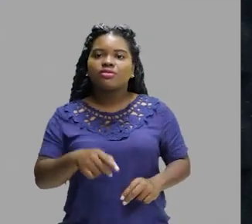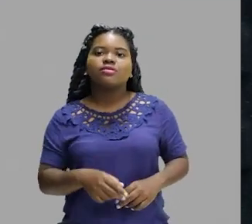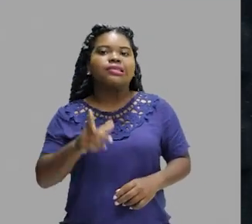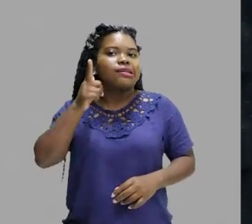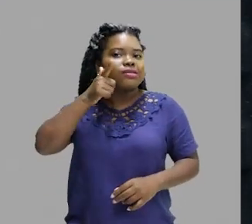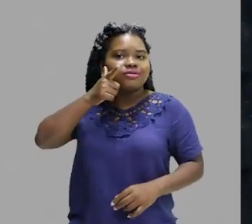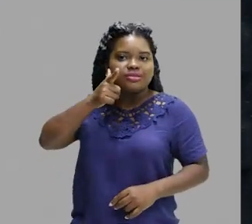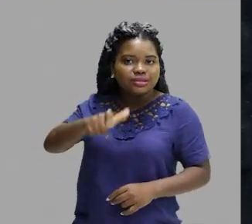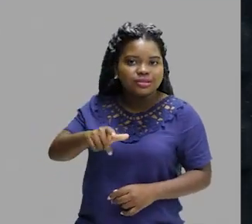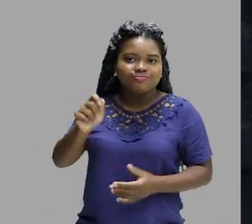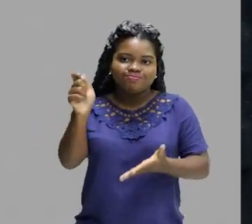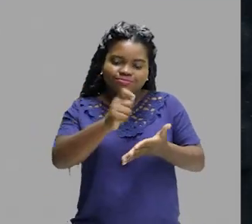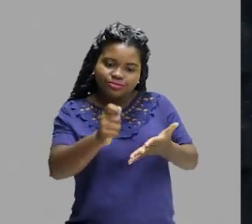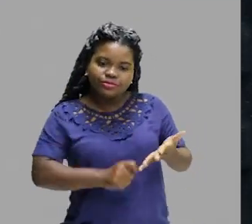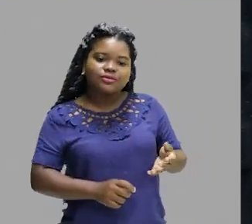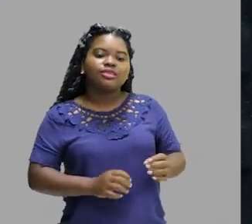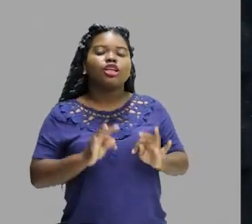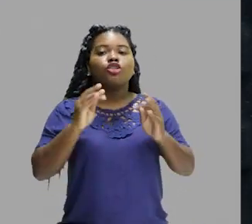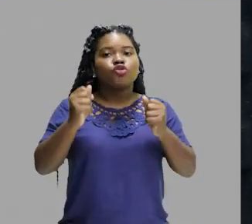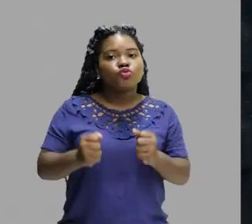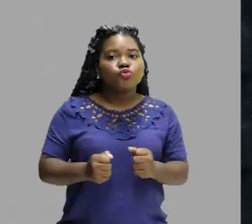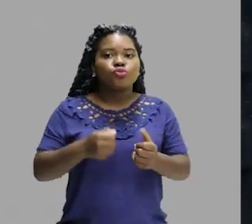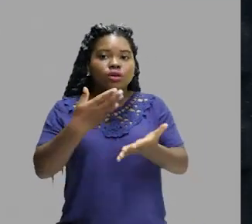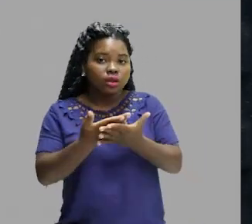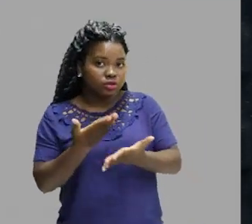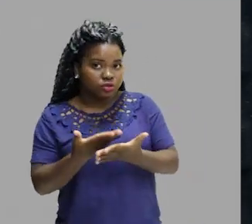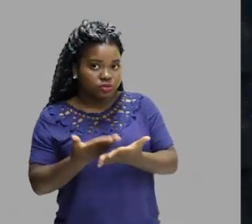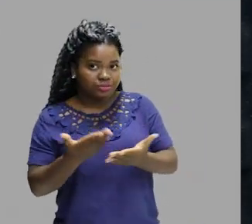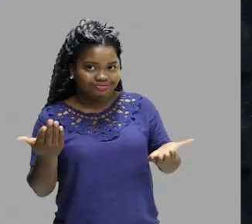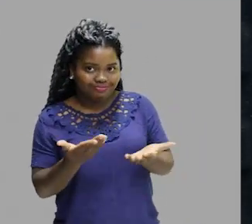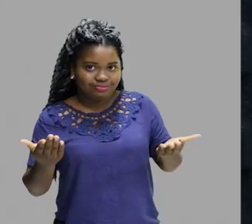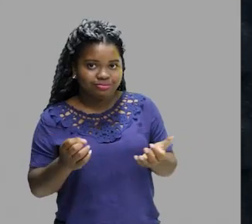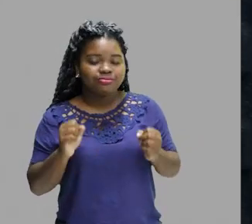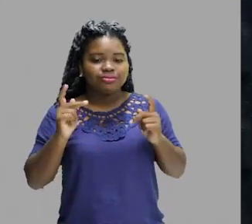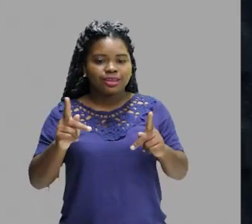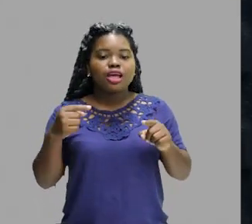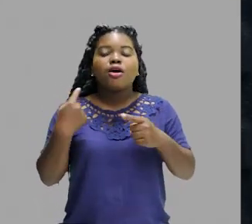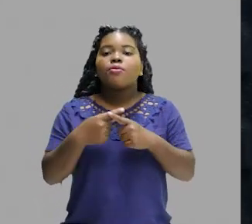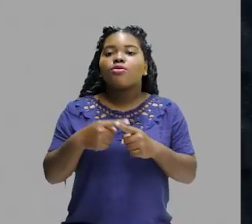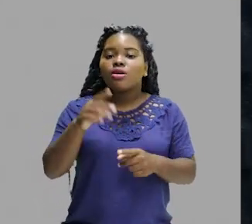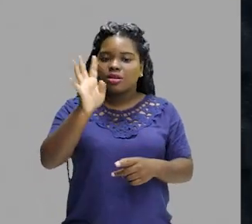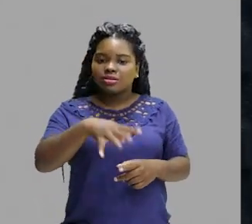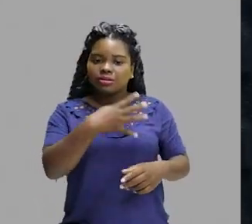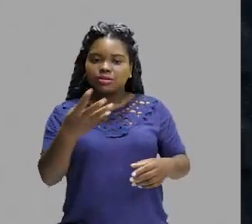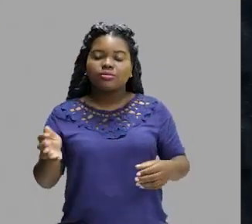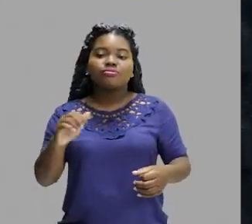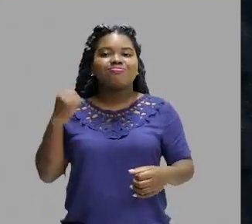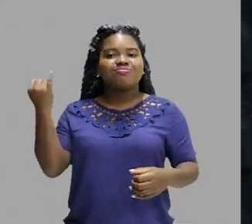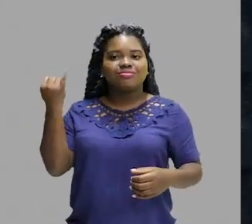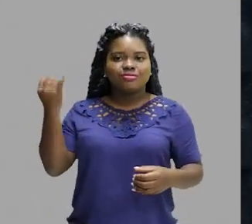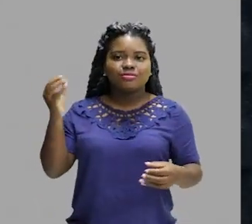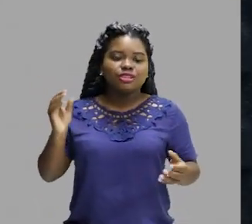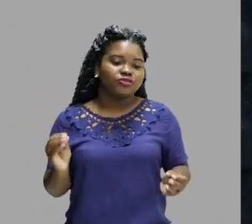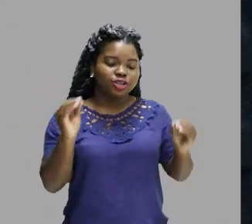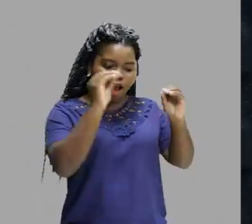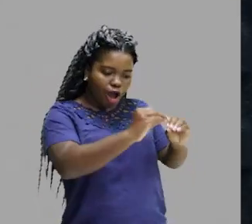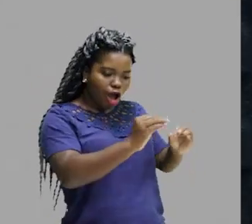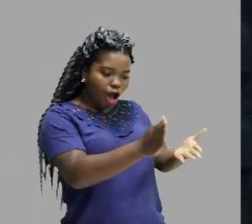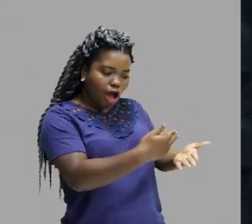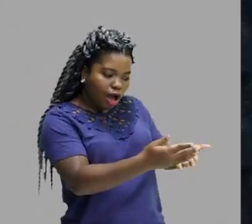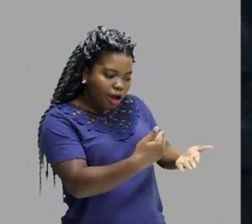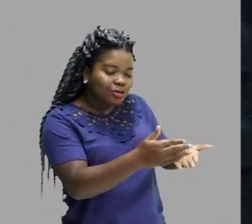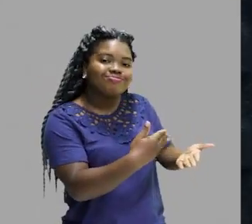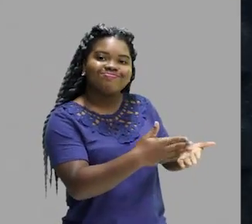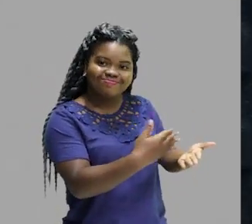nesses slides, porque essa tabelinha é importante que vocês tenham no caderno anotada. Se caso vocês não